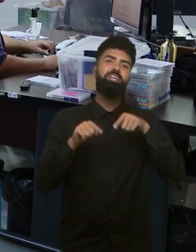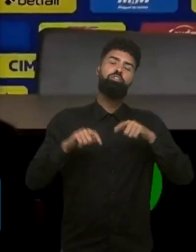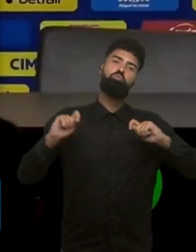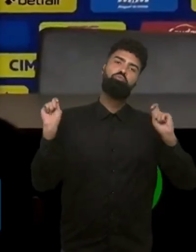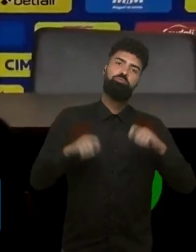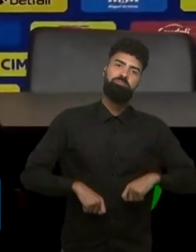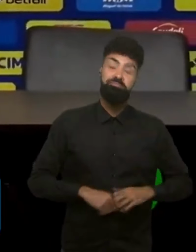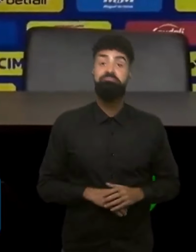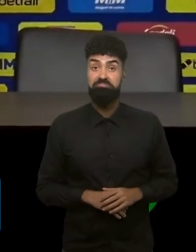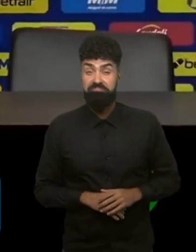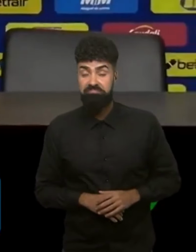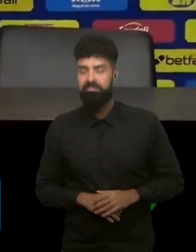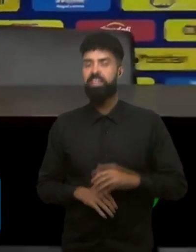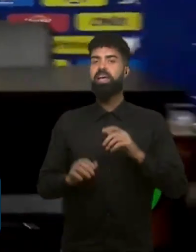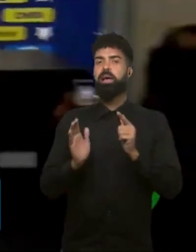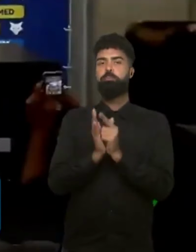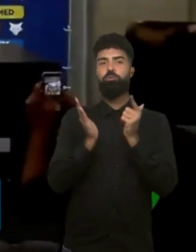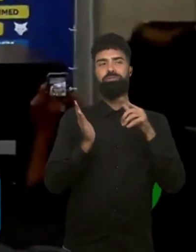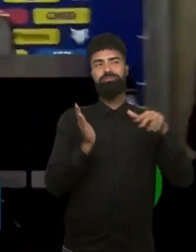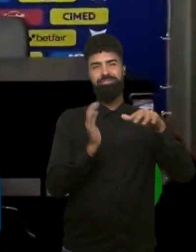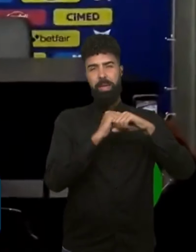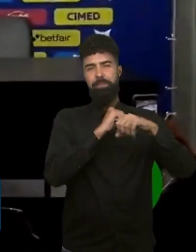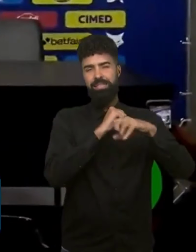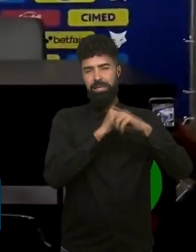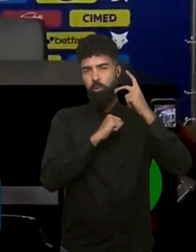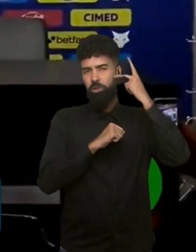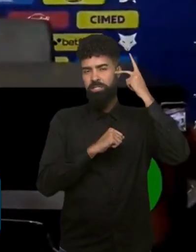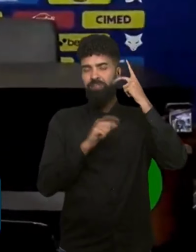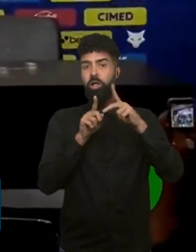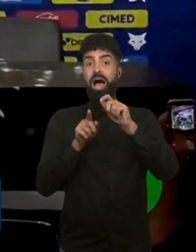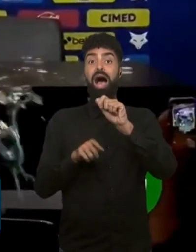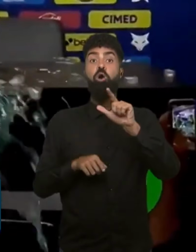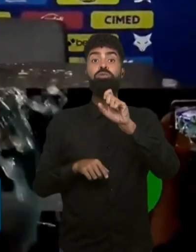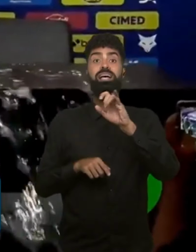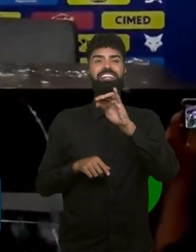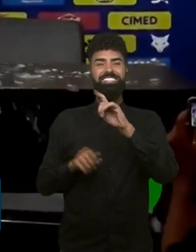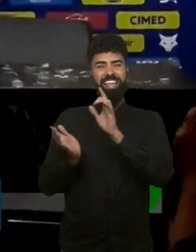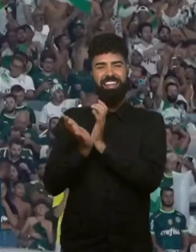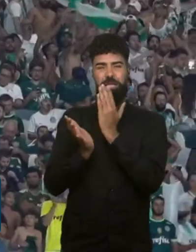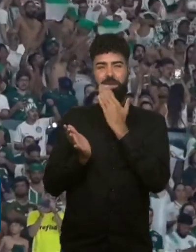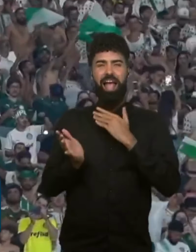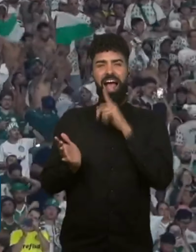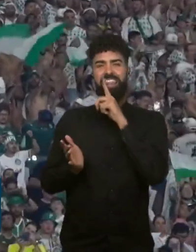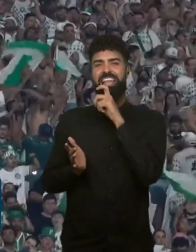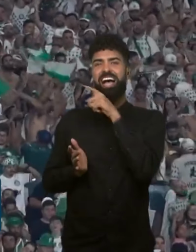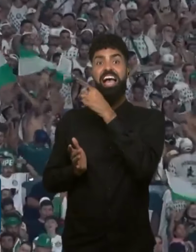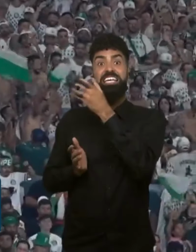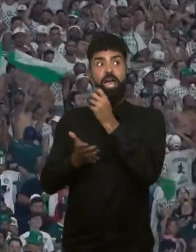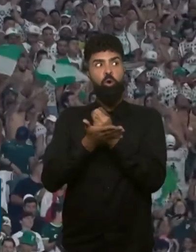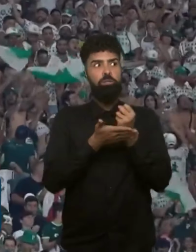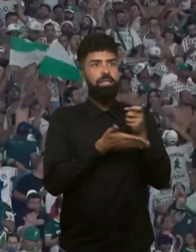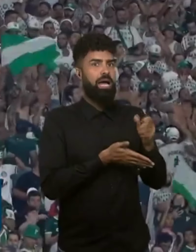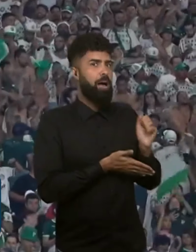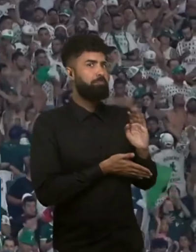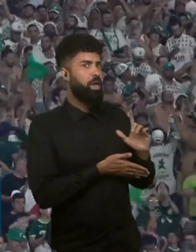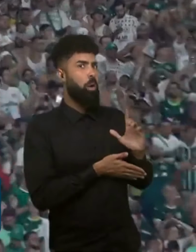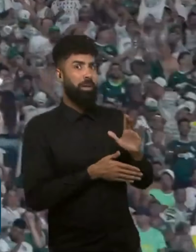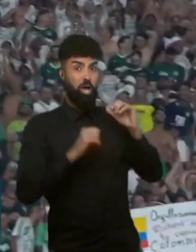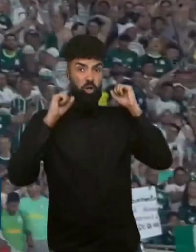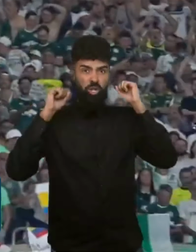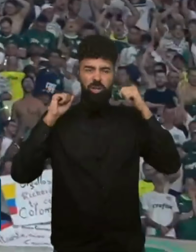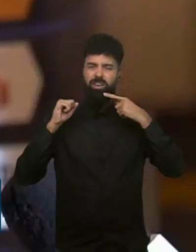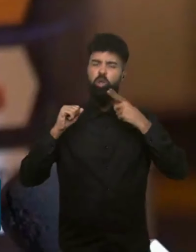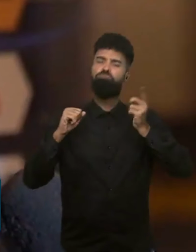viável. Segundo a imprensa paulista, o Al Sadd do Catar deseja contratar o técnico. Mas se depender do torcedor, há somente um